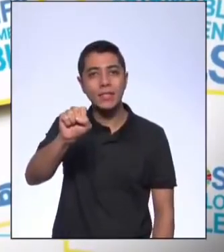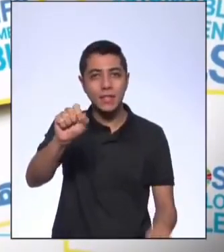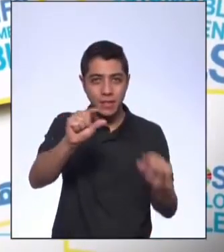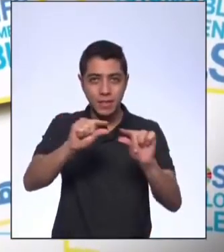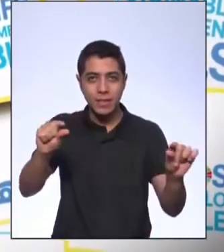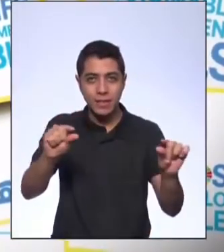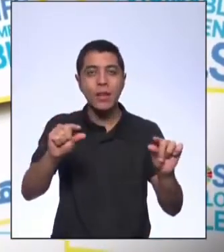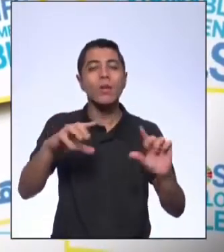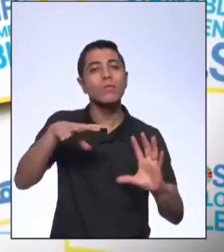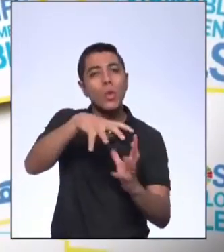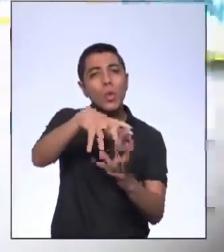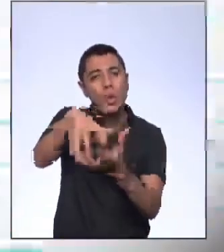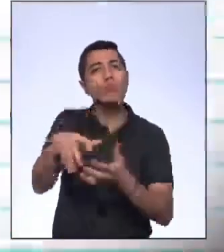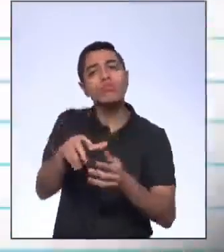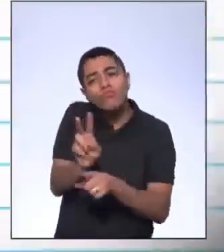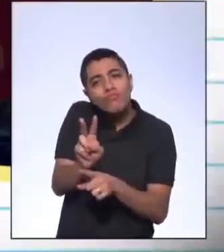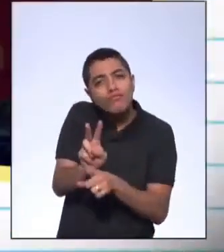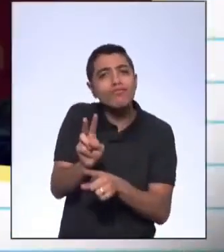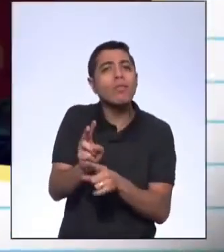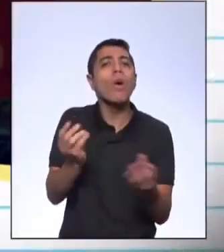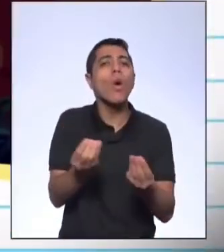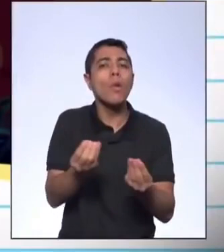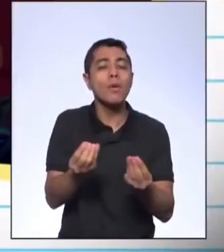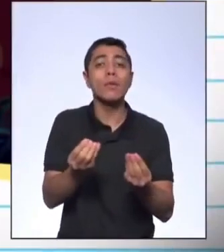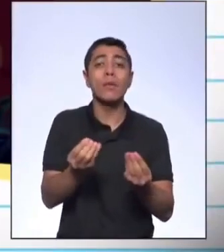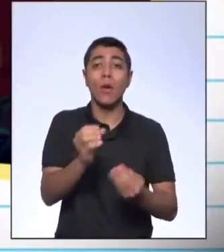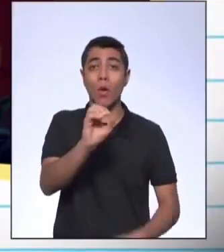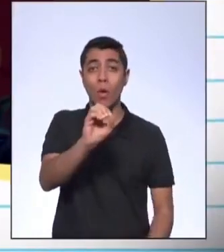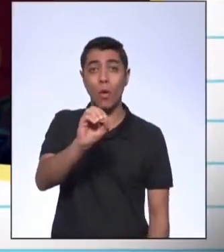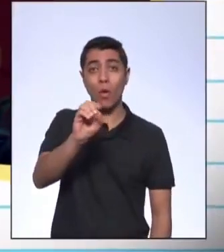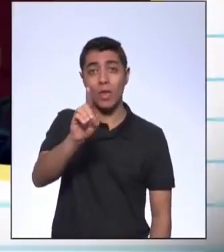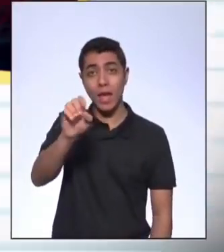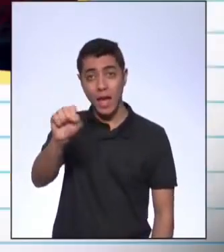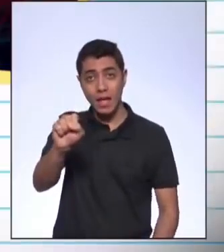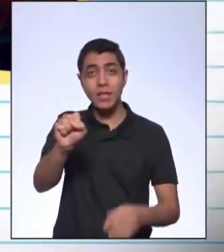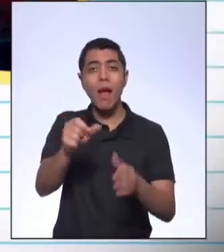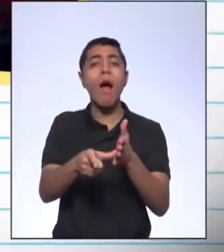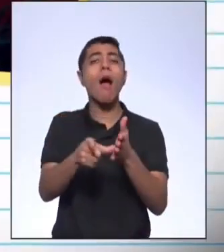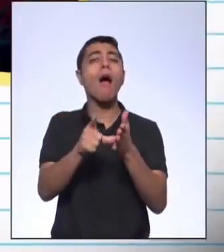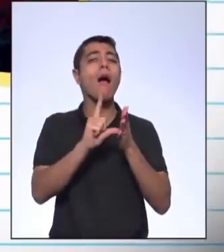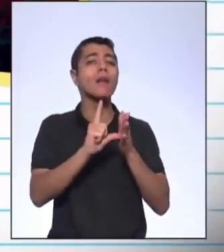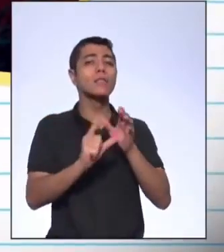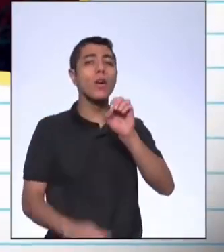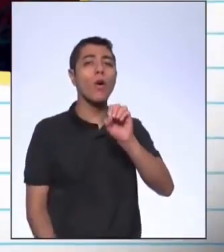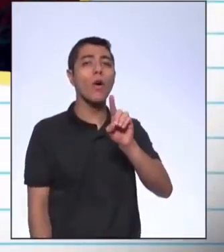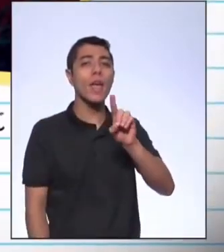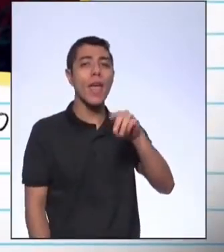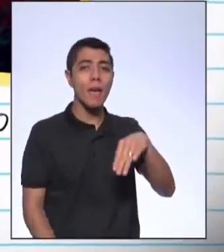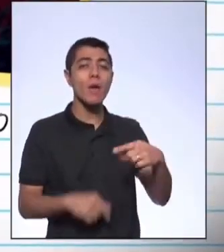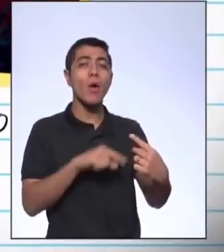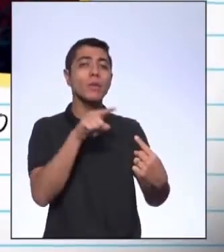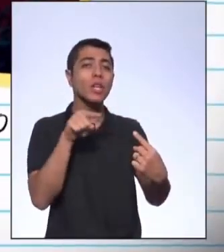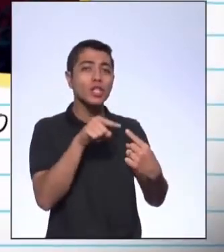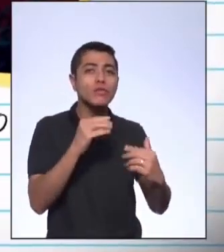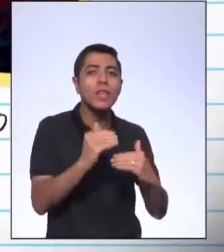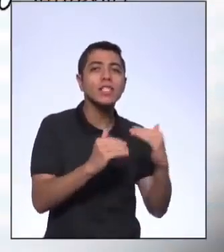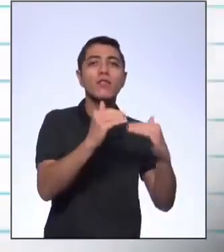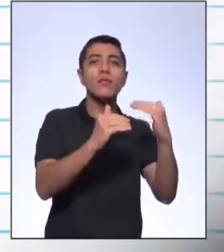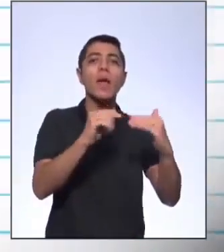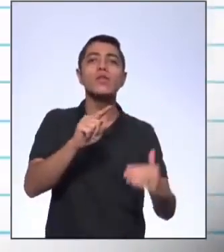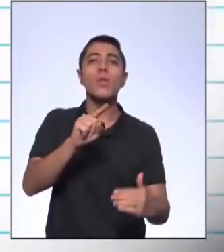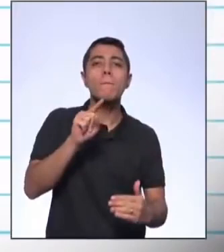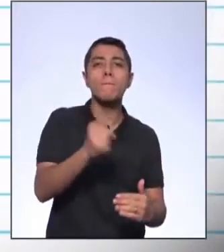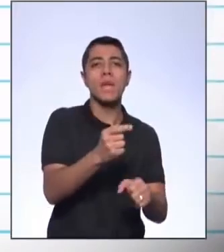sigla o DS podemos dizer que o sol é essas são herdeiros dos o DM os objetivos de desenvolvimento do milênio